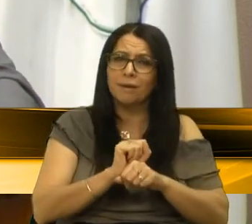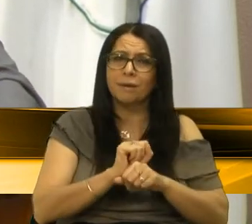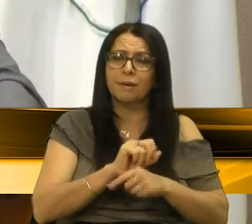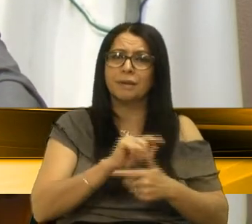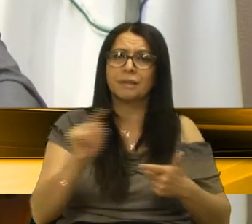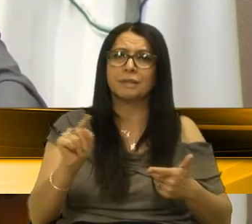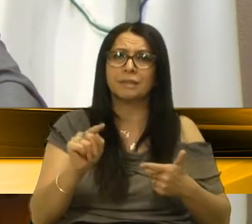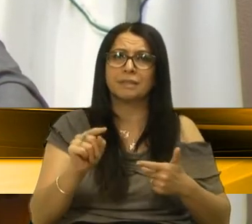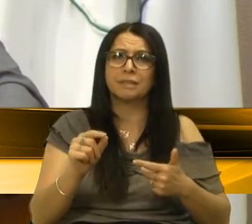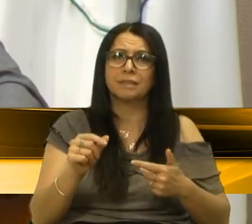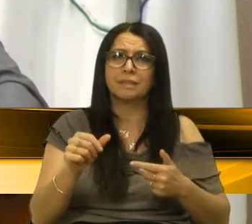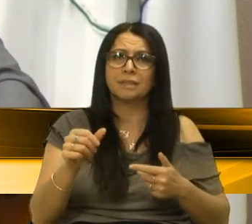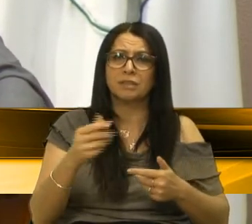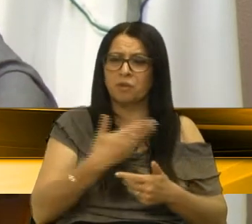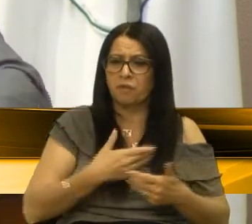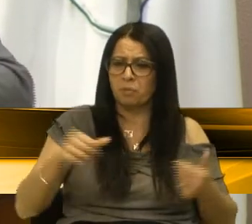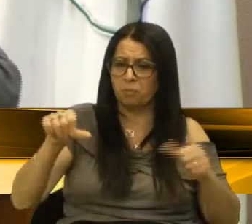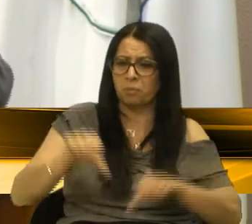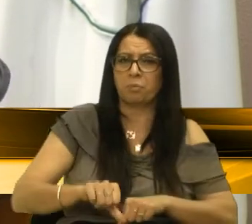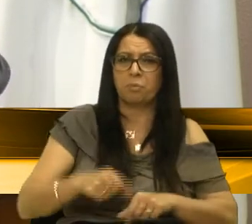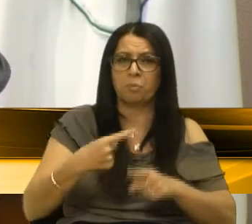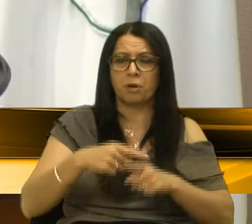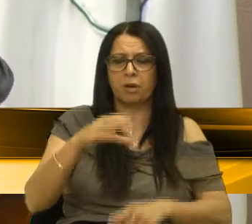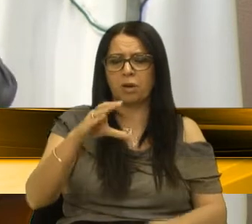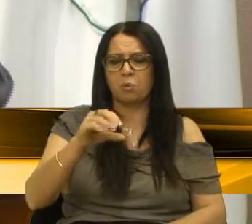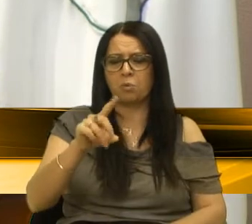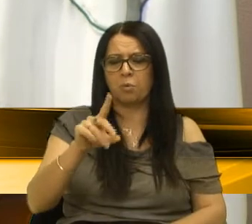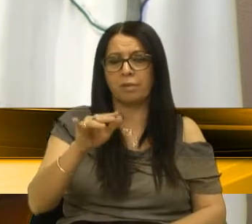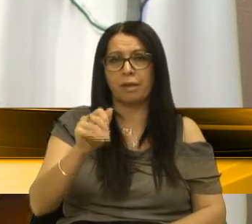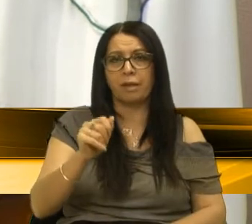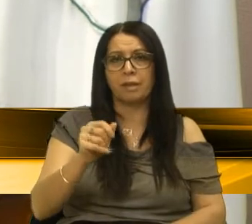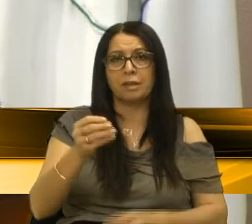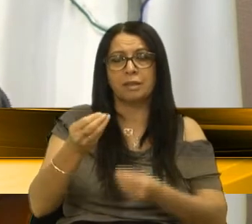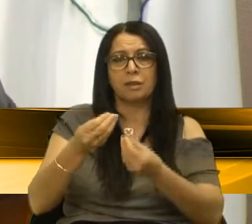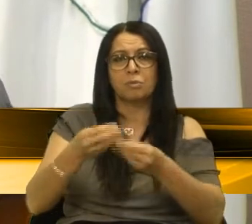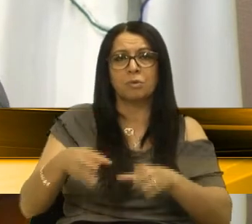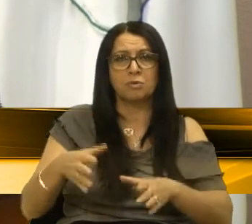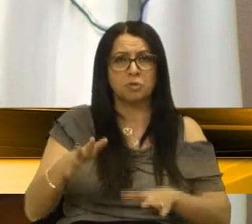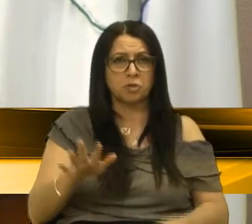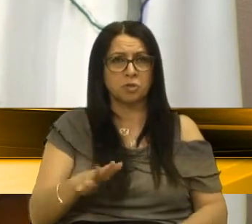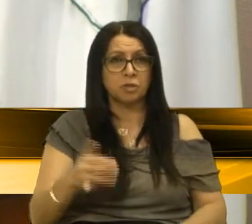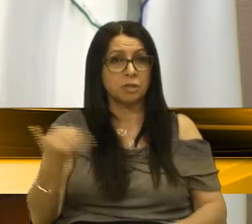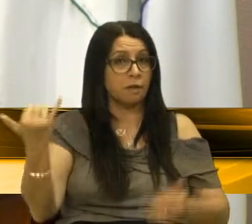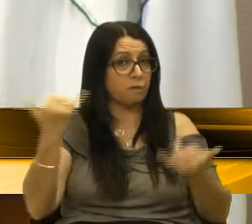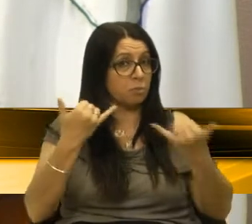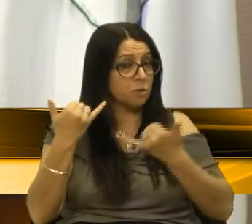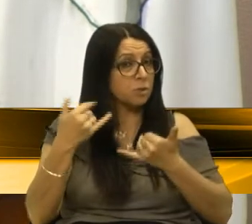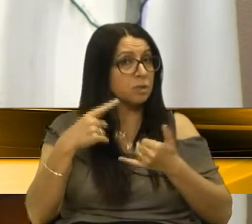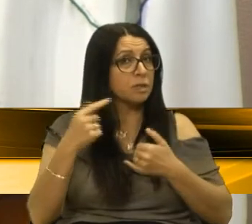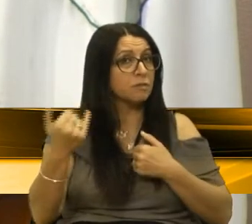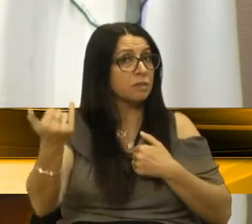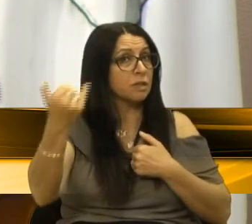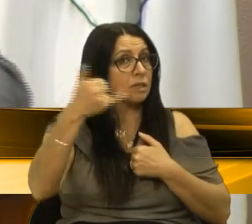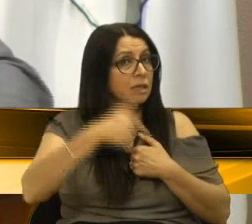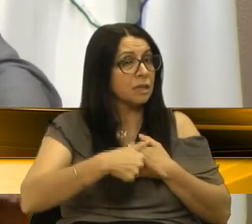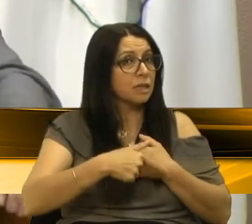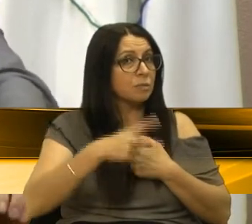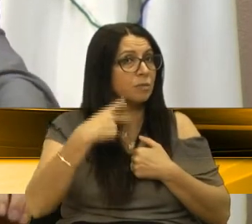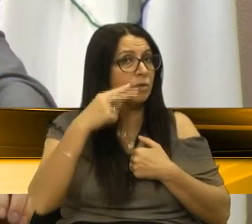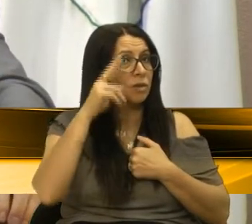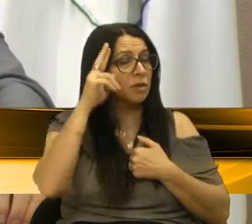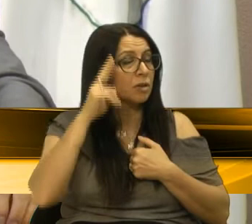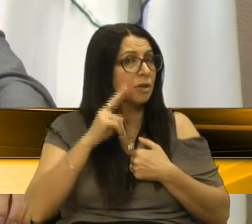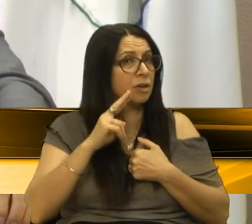esse desgoverno? Porque a Codeca hoje amarga um prejuízo, segundo informações que vieram para o vereador Rafael